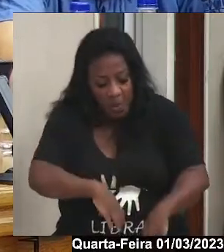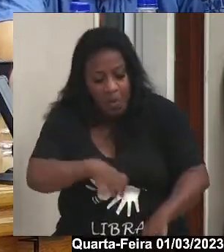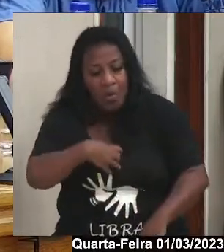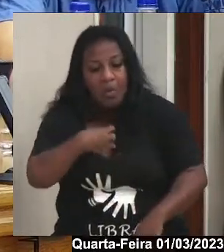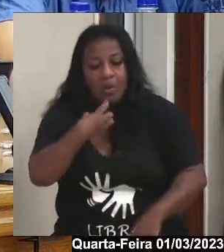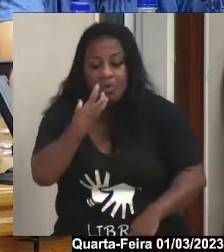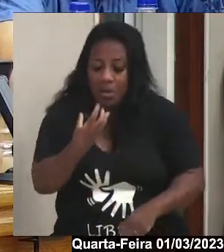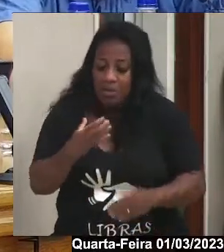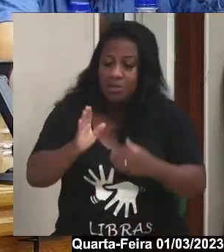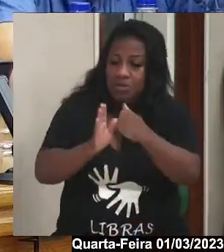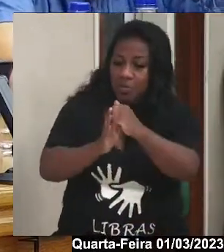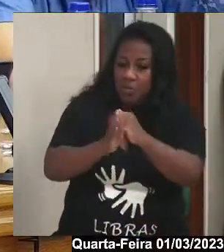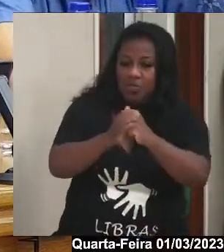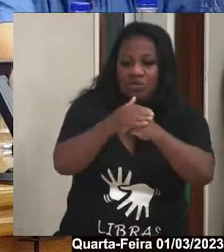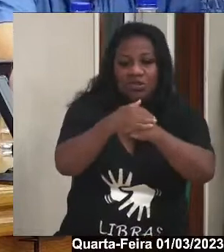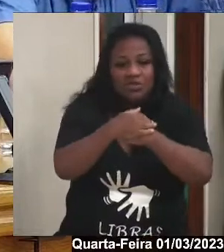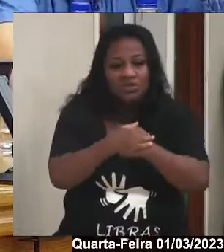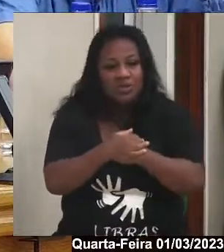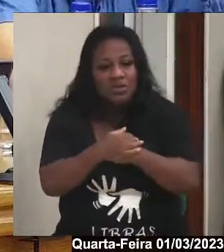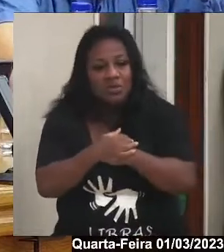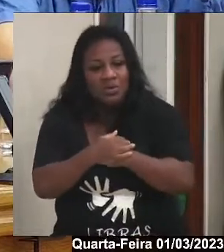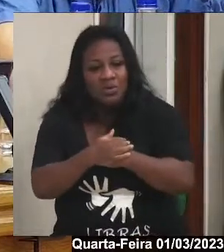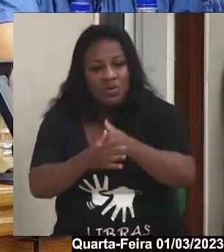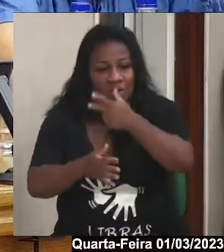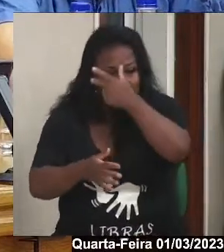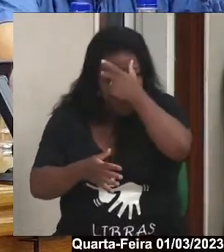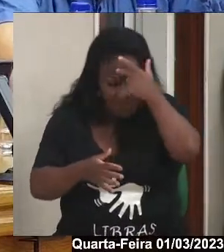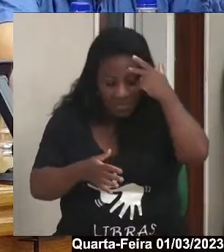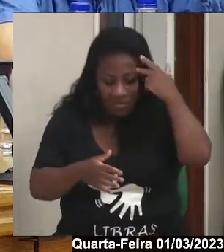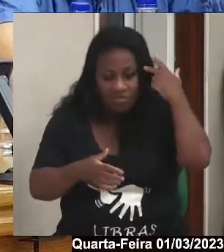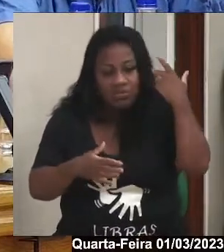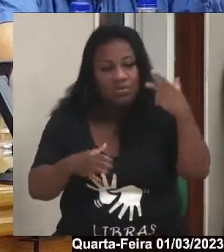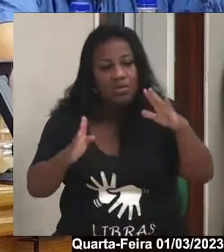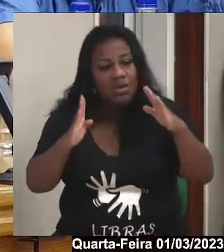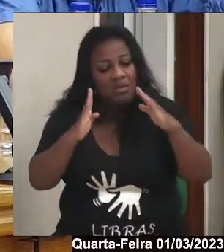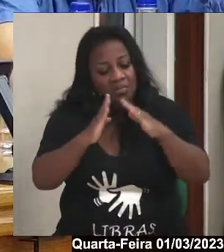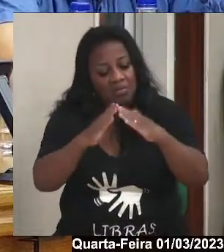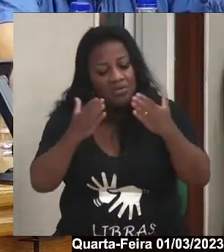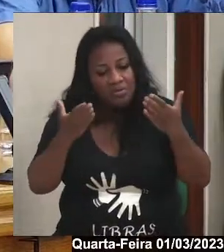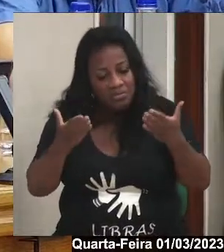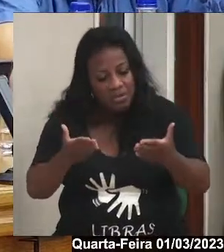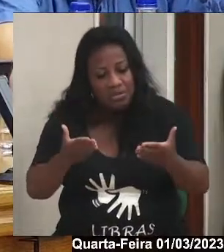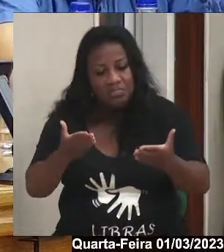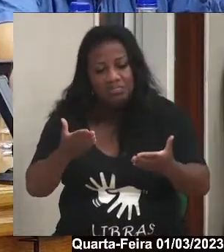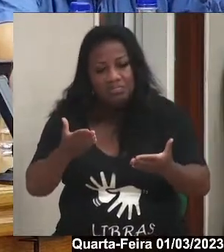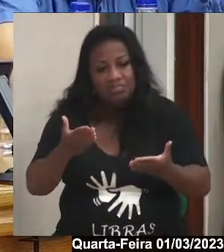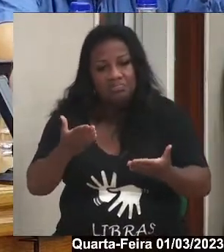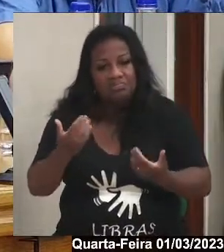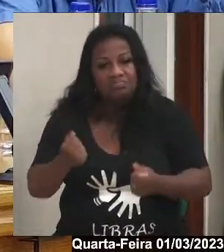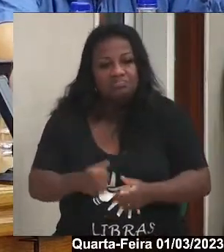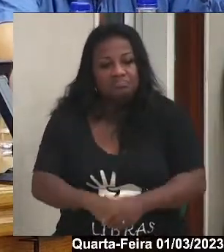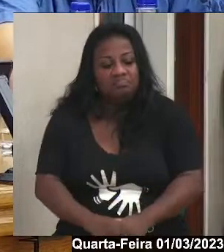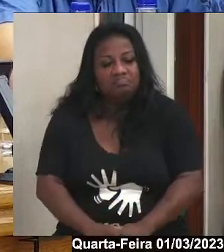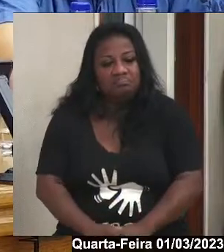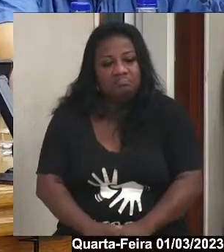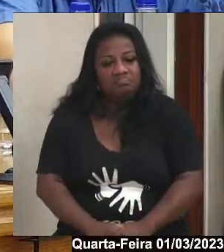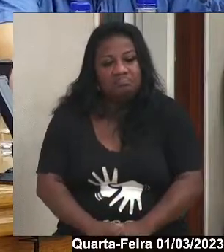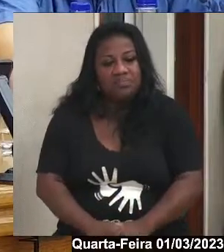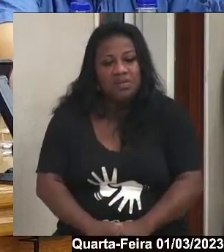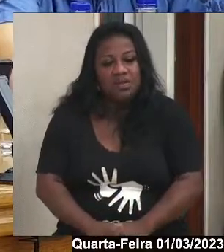eu acredito que ela seja muito válida e muito bem apresentada pelo senhor, senhor presidente.